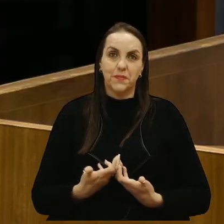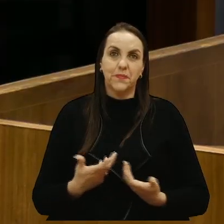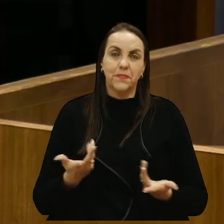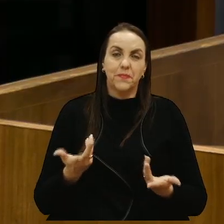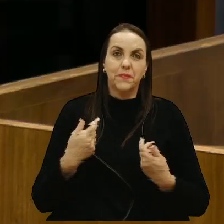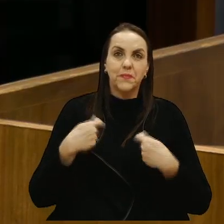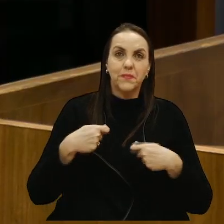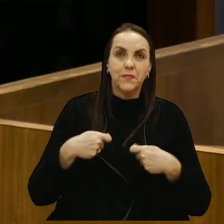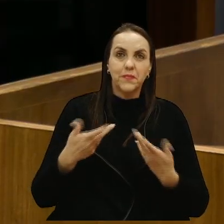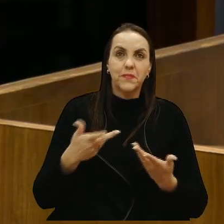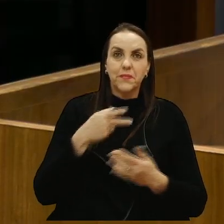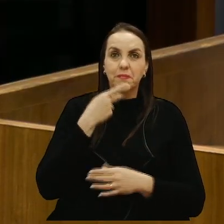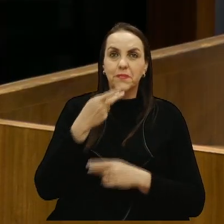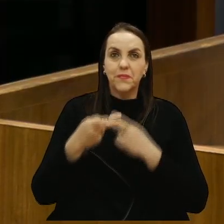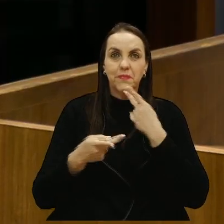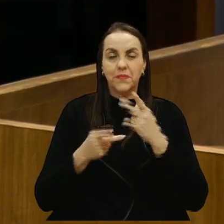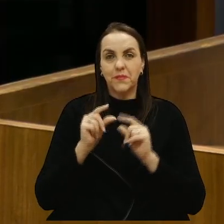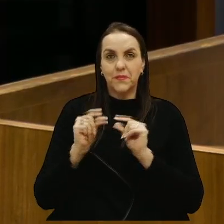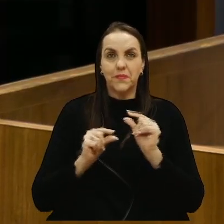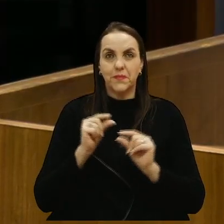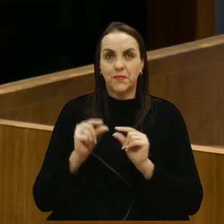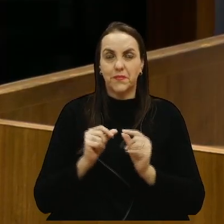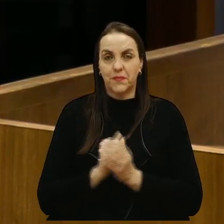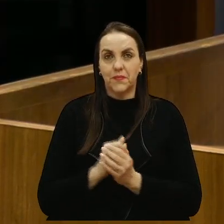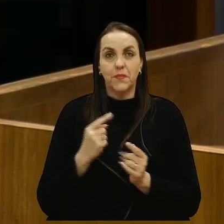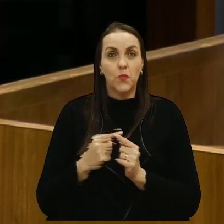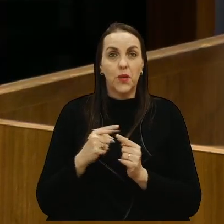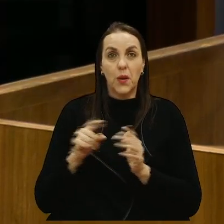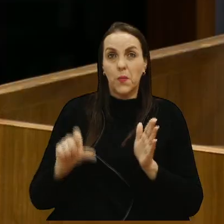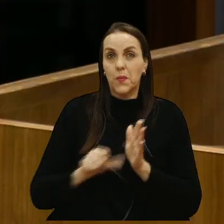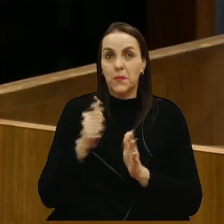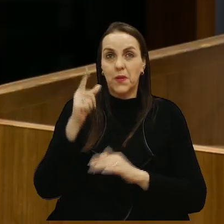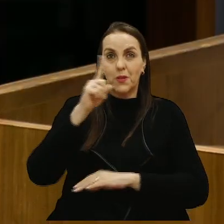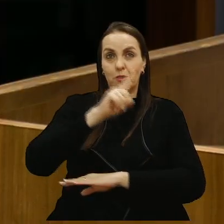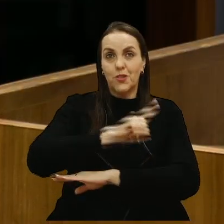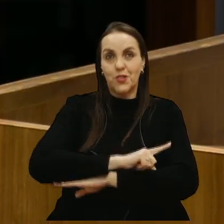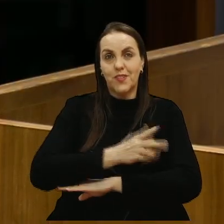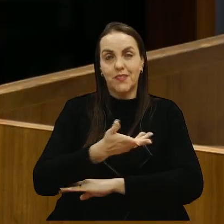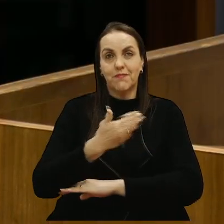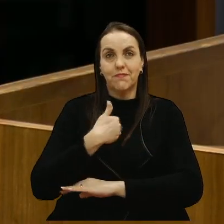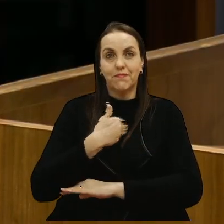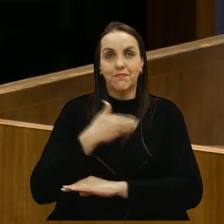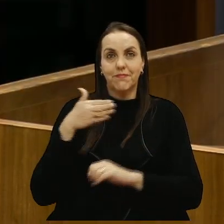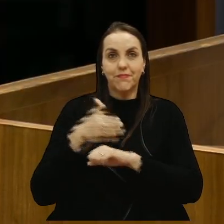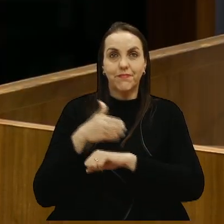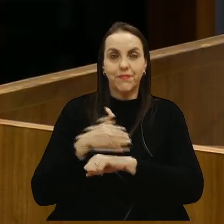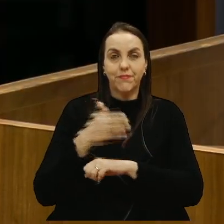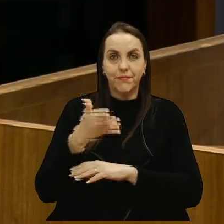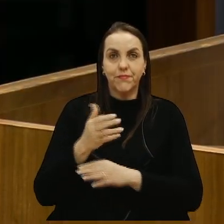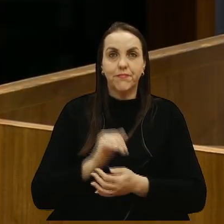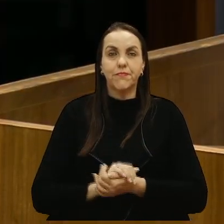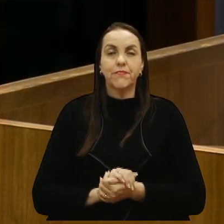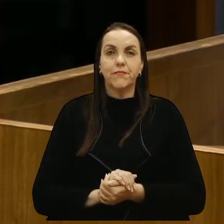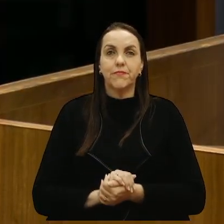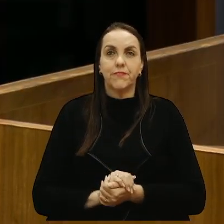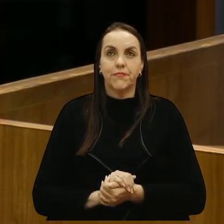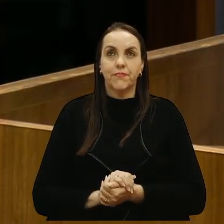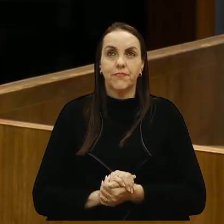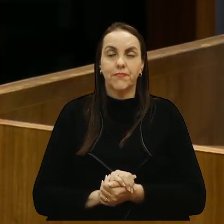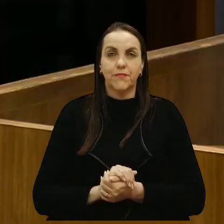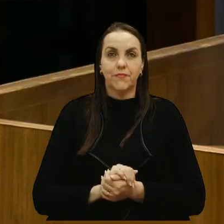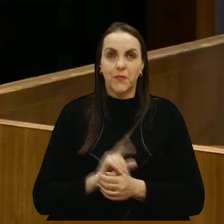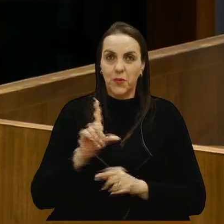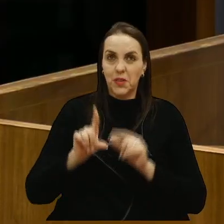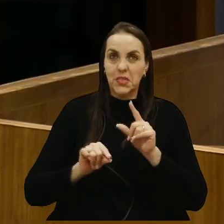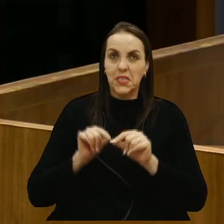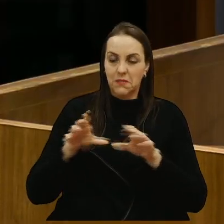precisava falar um pouquinho, né? Porque é o primeiro dia que eu estou fazendo parte aqui desse seleto grupo,